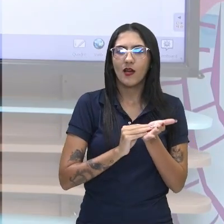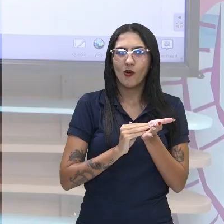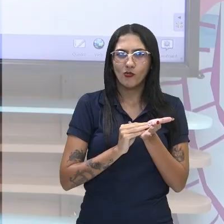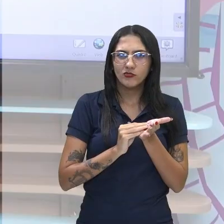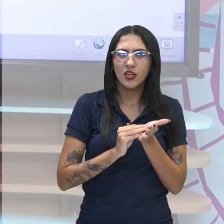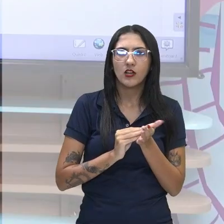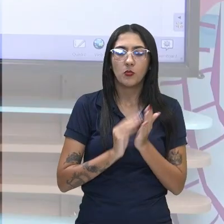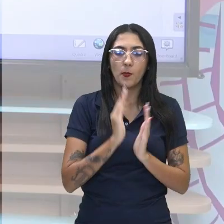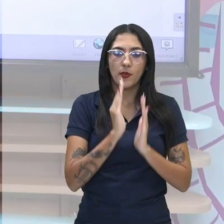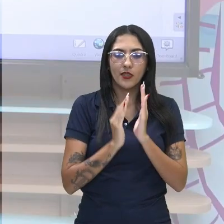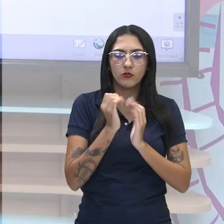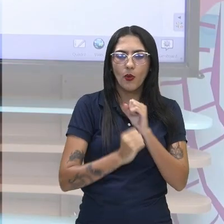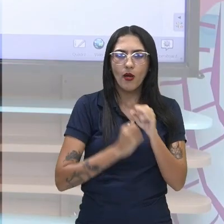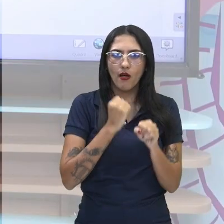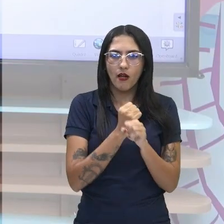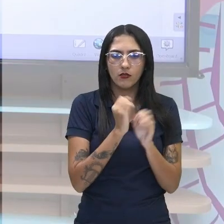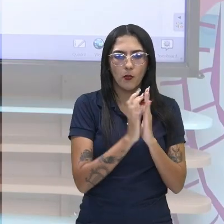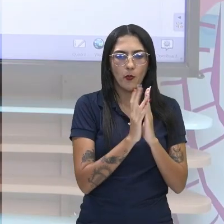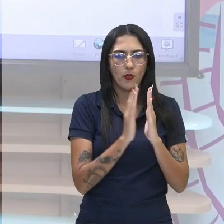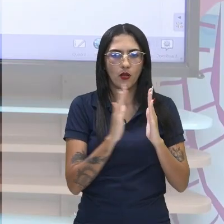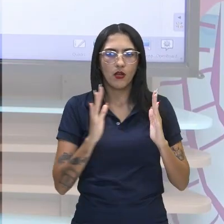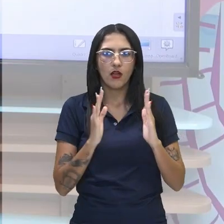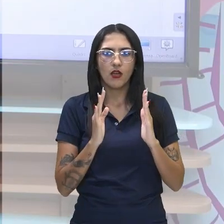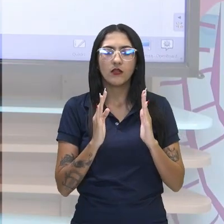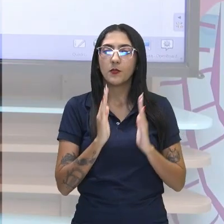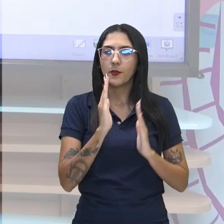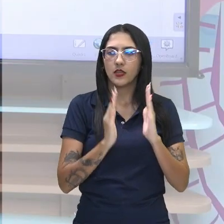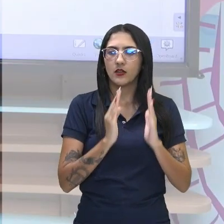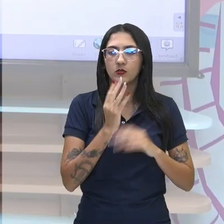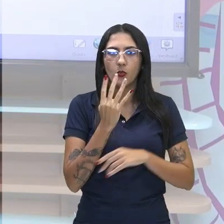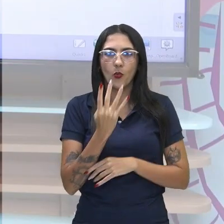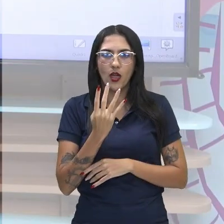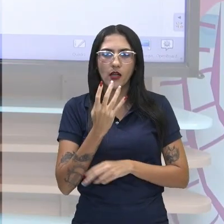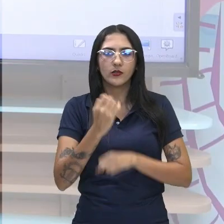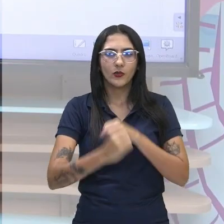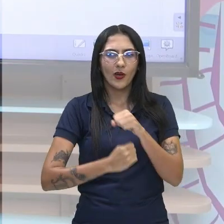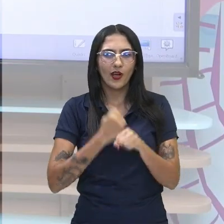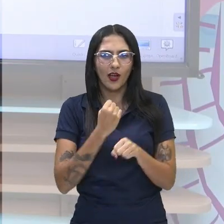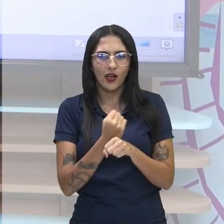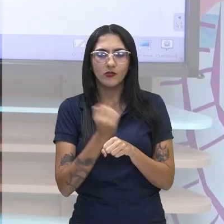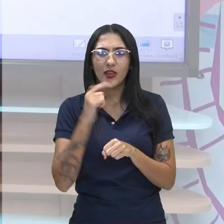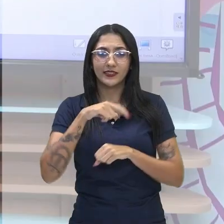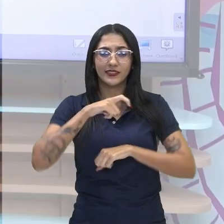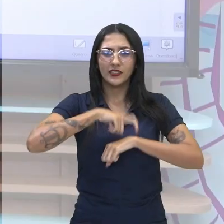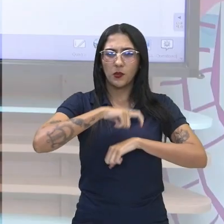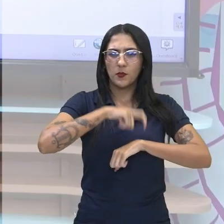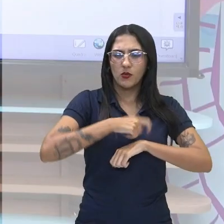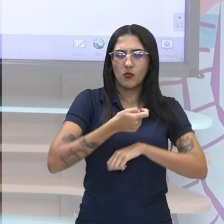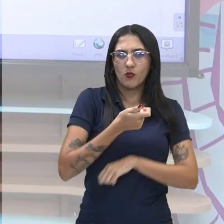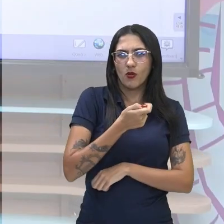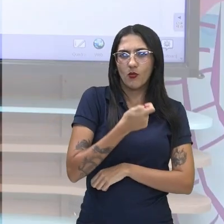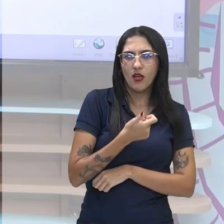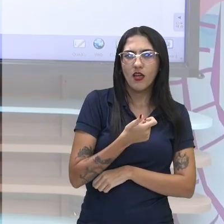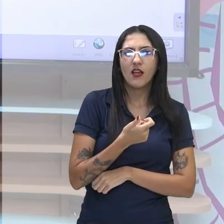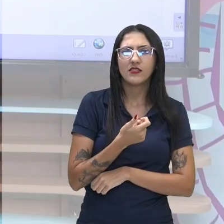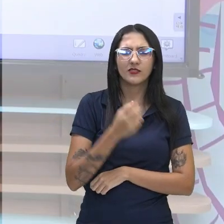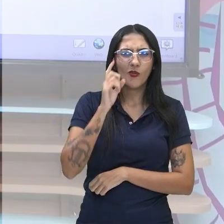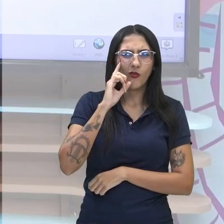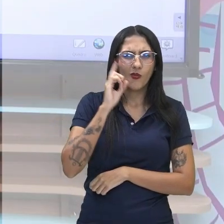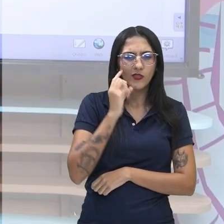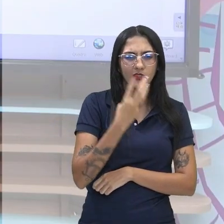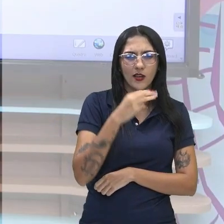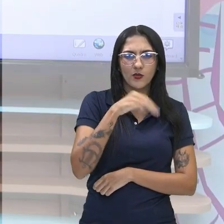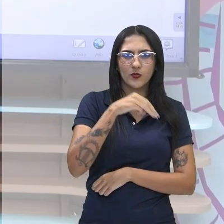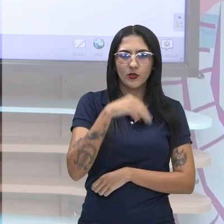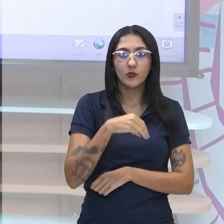convencionado a cada 4 anos, porque a cada 4 anos, desses quase 4 minutos que vão sobrando ali todos os dias, nós temos